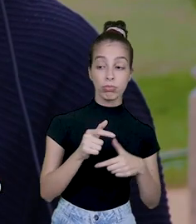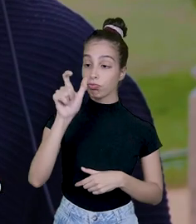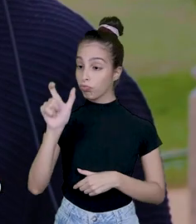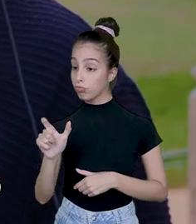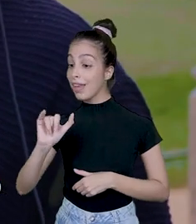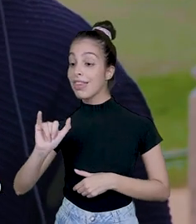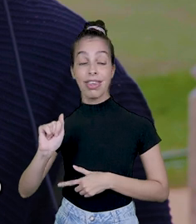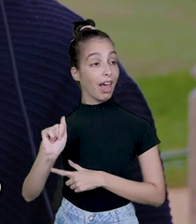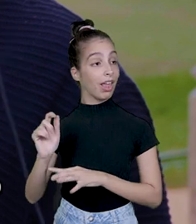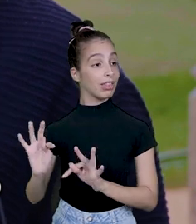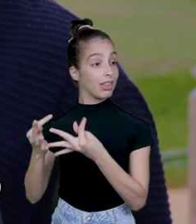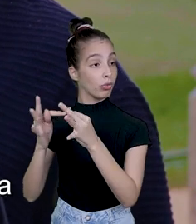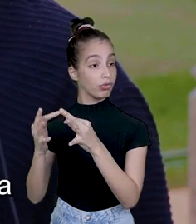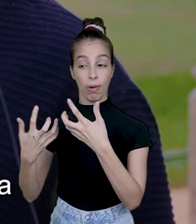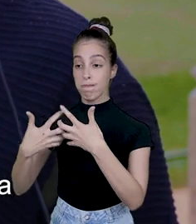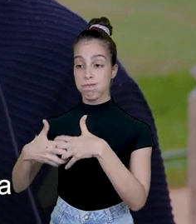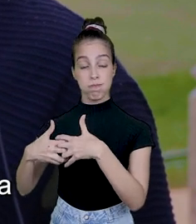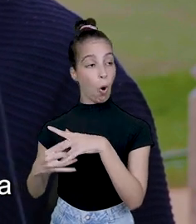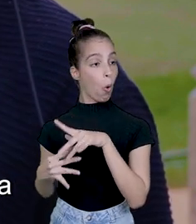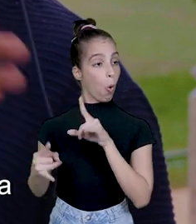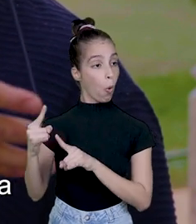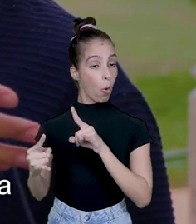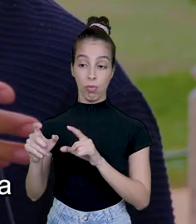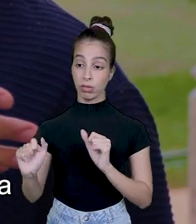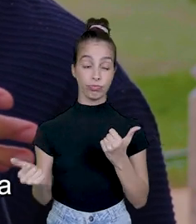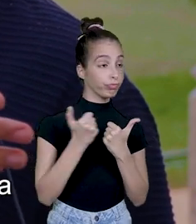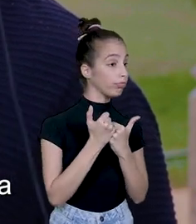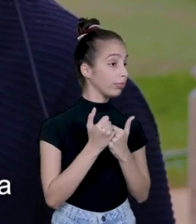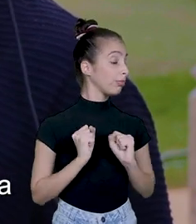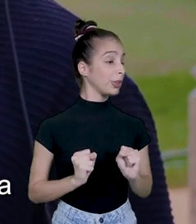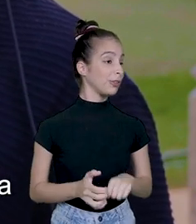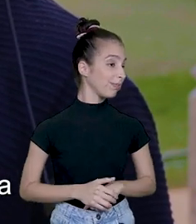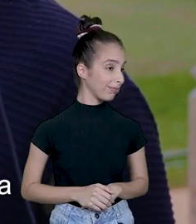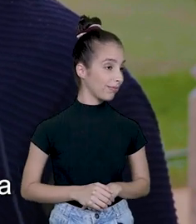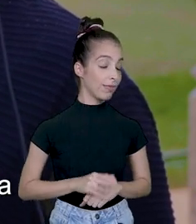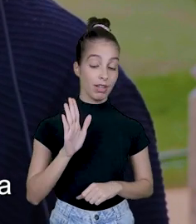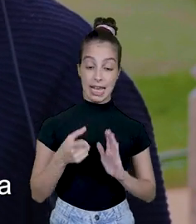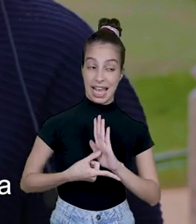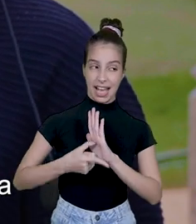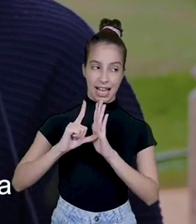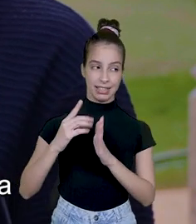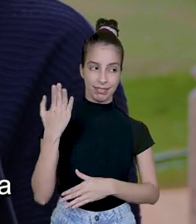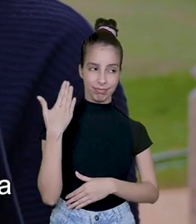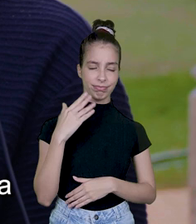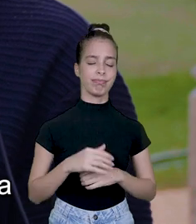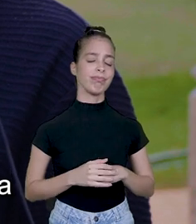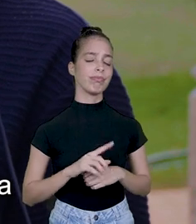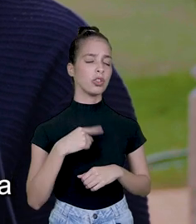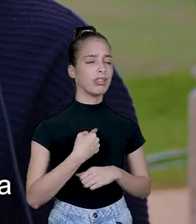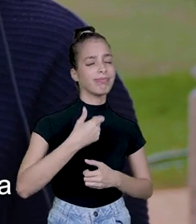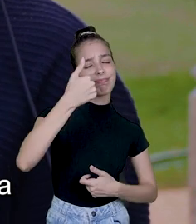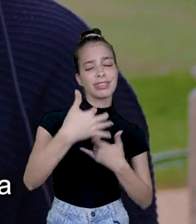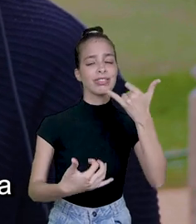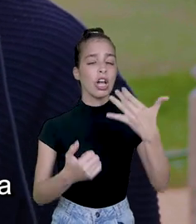que acontece hoje é uma inversão do que acontecia até um tempo atrás antes a gente falava de automação